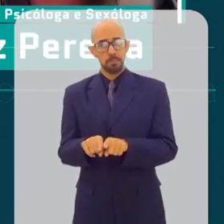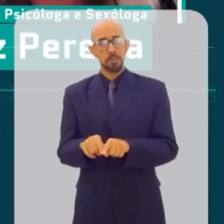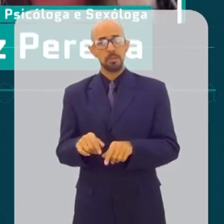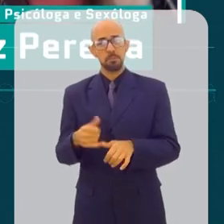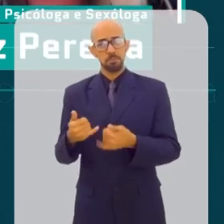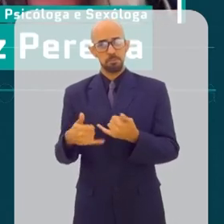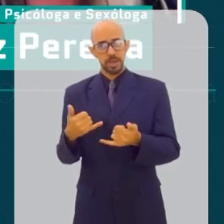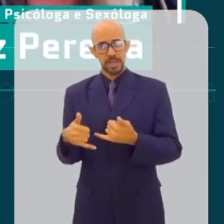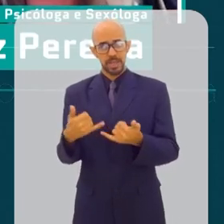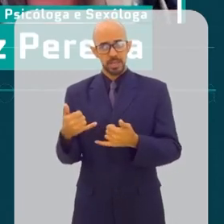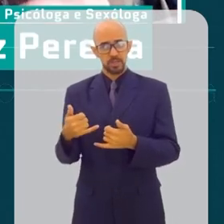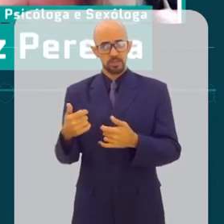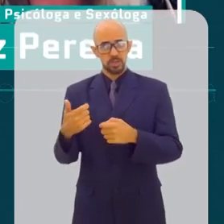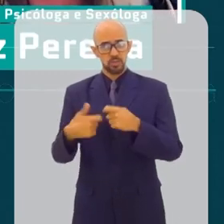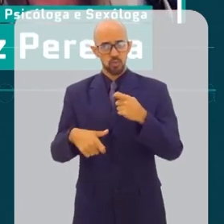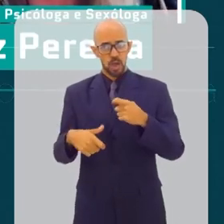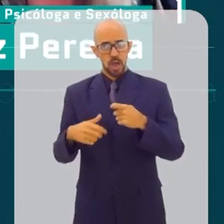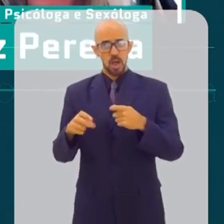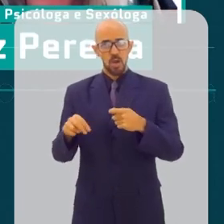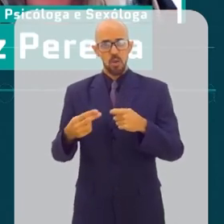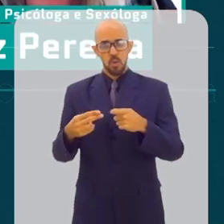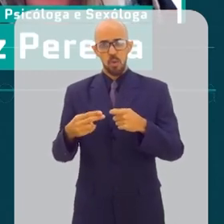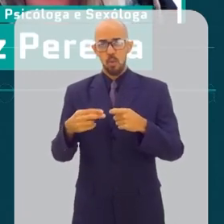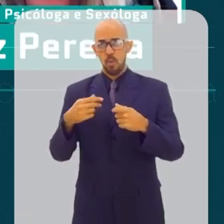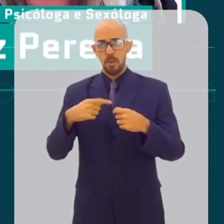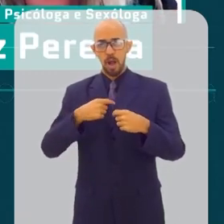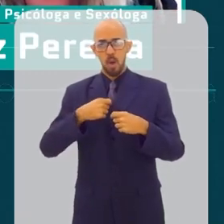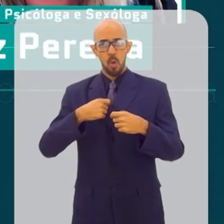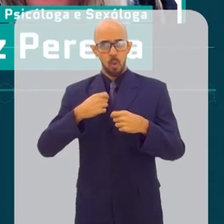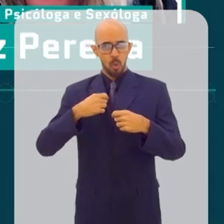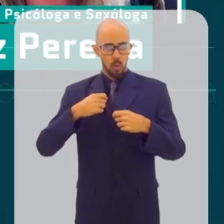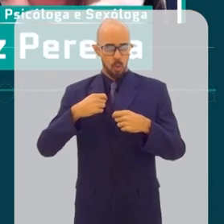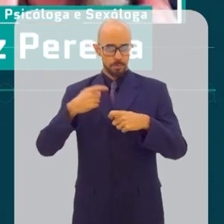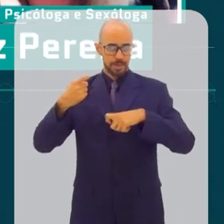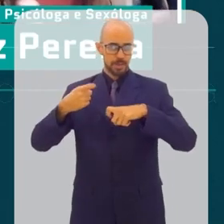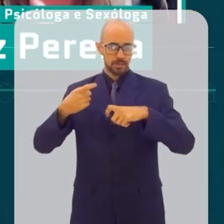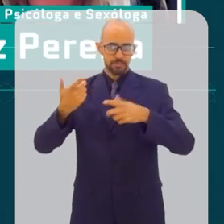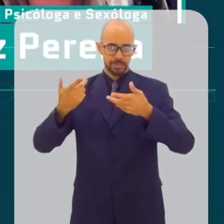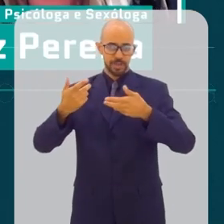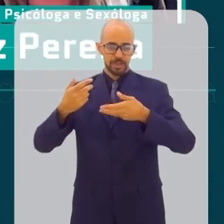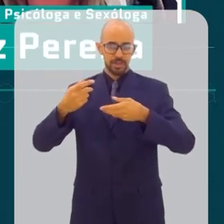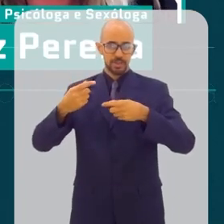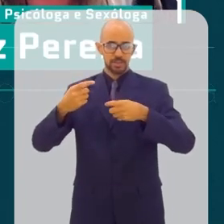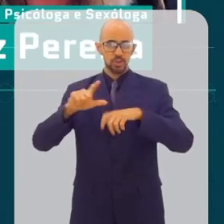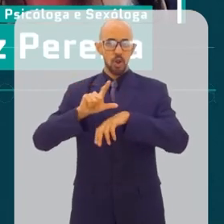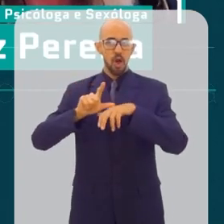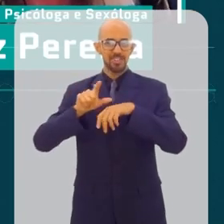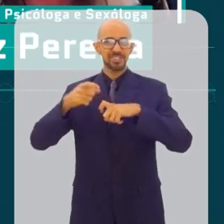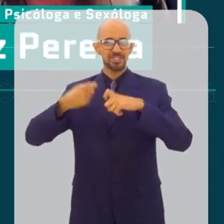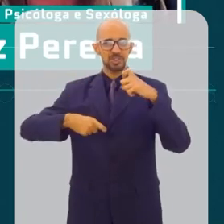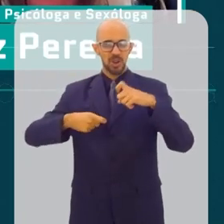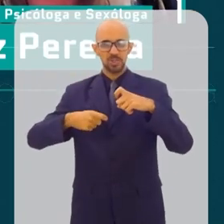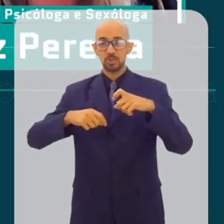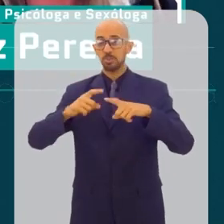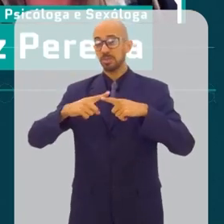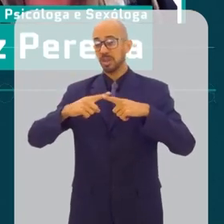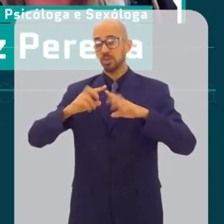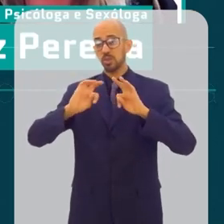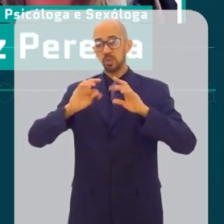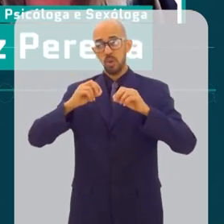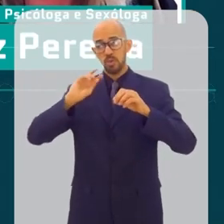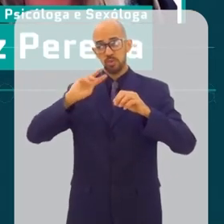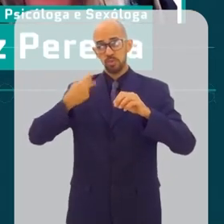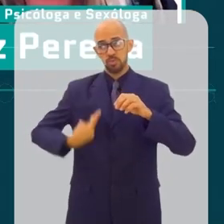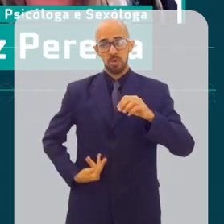introduzir brinquedos eróticos, né, no ato sexual. Fantasias, feitiços, né? Fantasias, sim, e todo mundo tem, todo